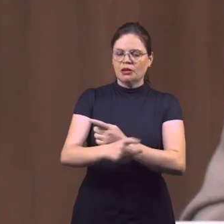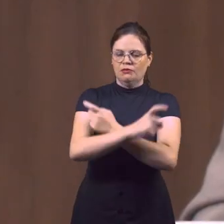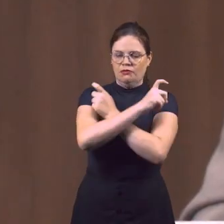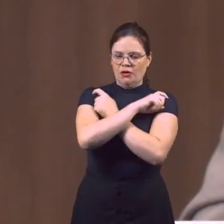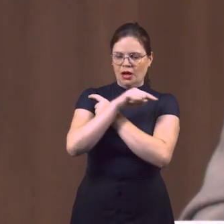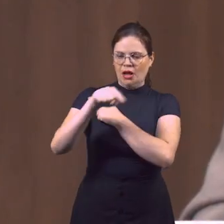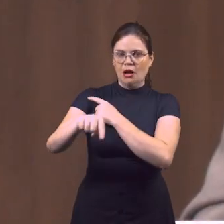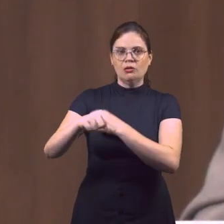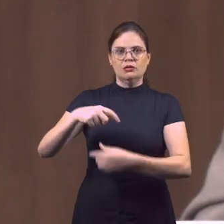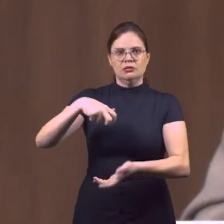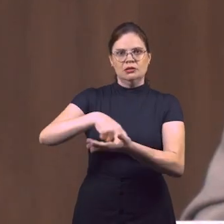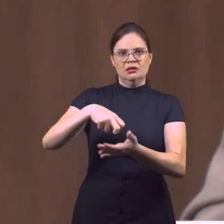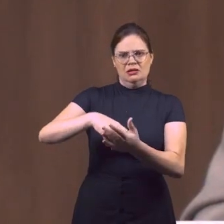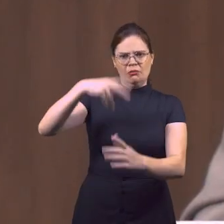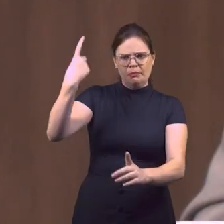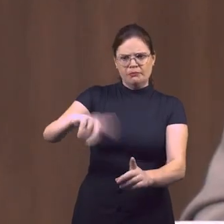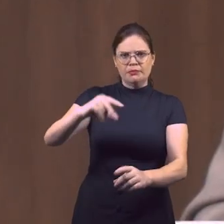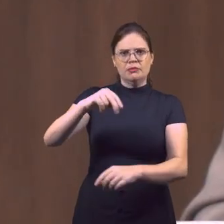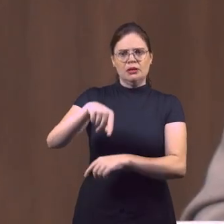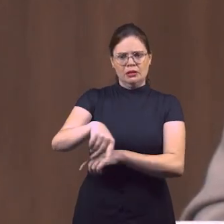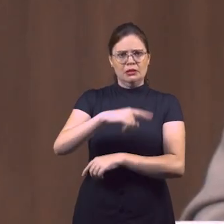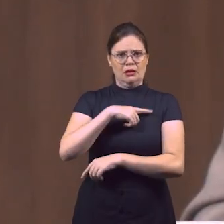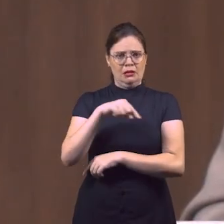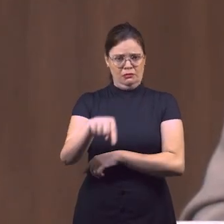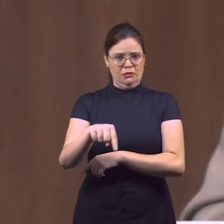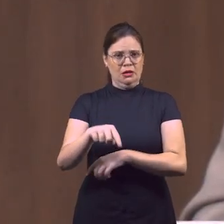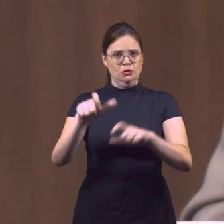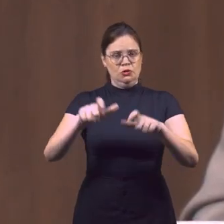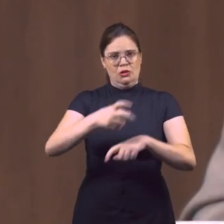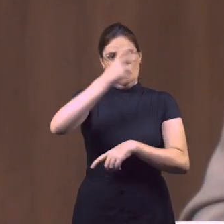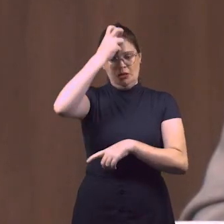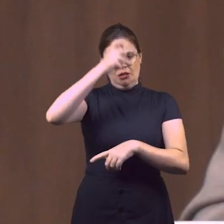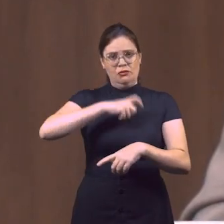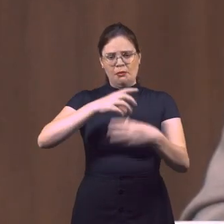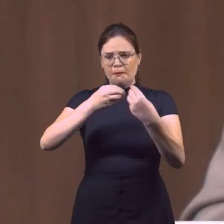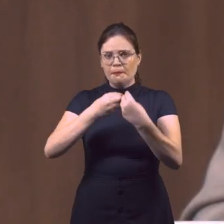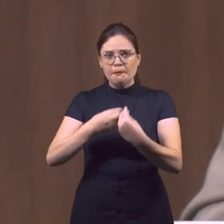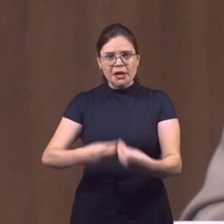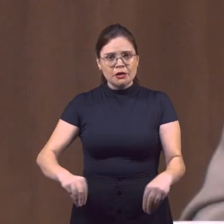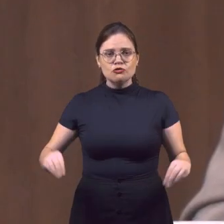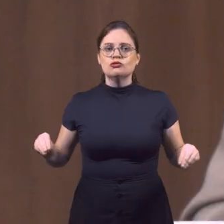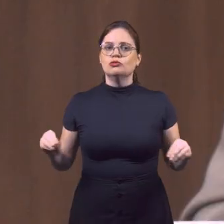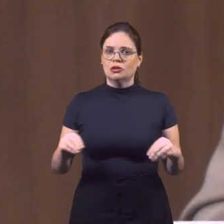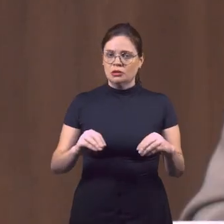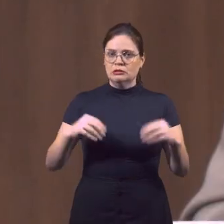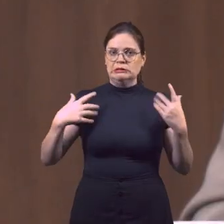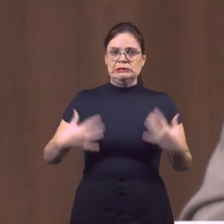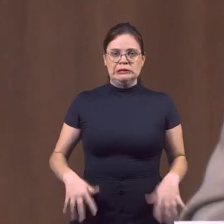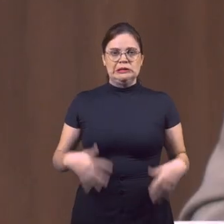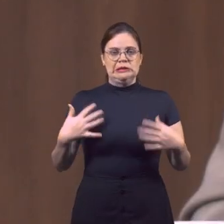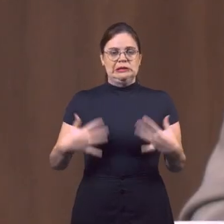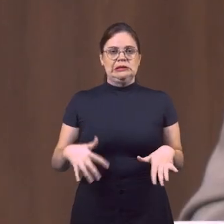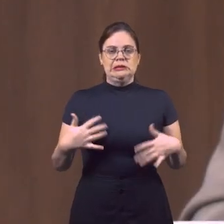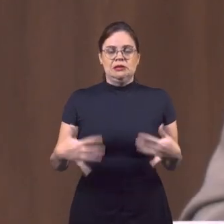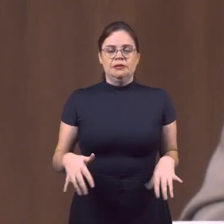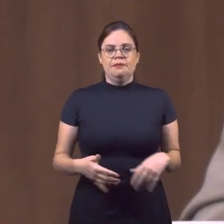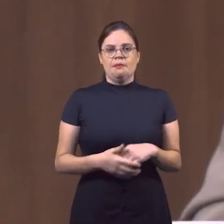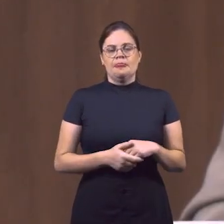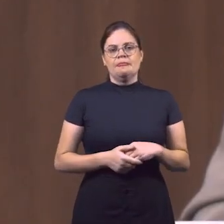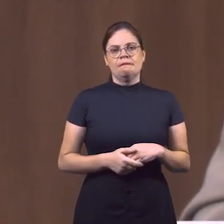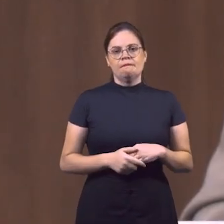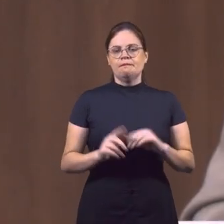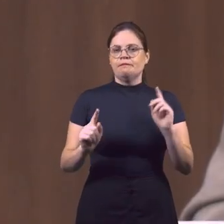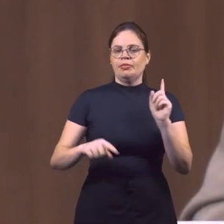de forma que houve ali um prejuízo muito grande naquele lugar. E depois que Deus estabeleceu ali